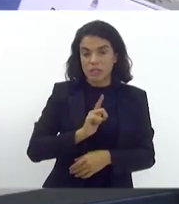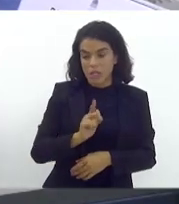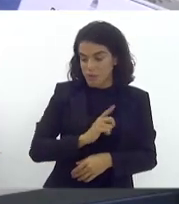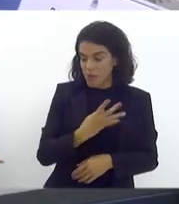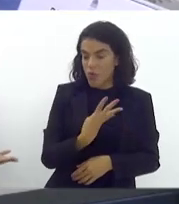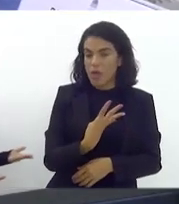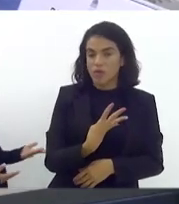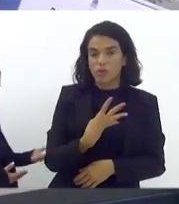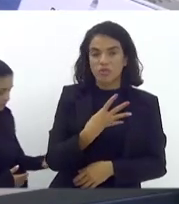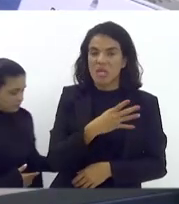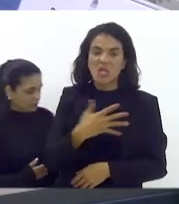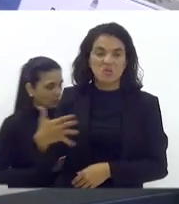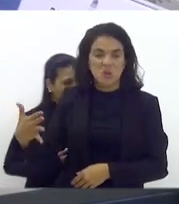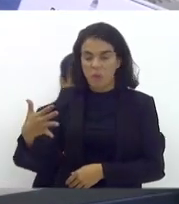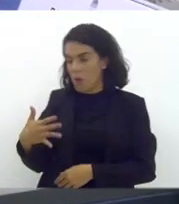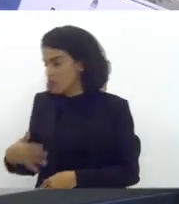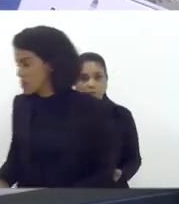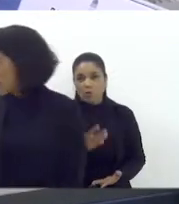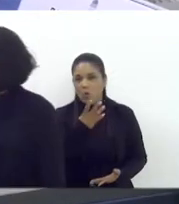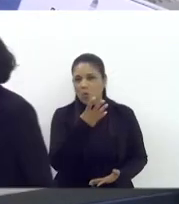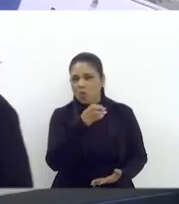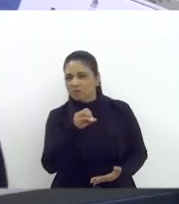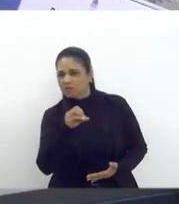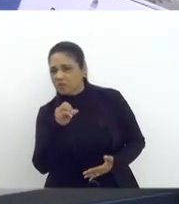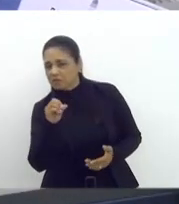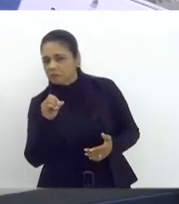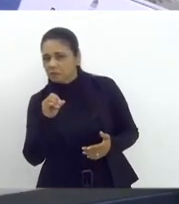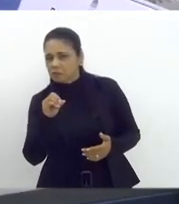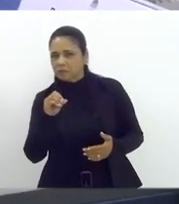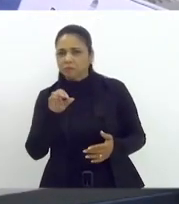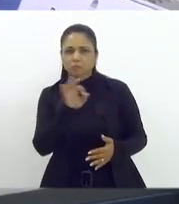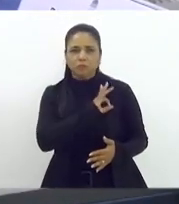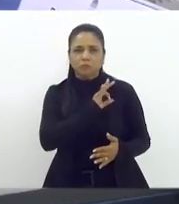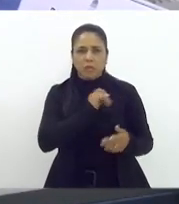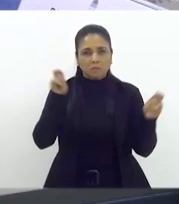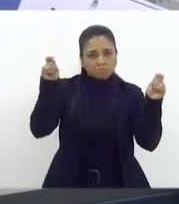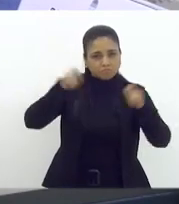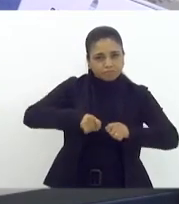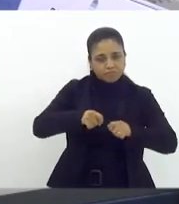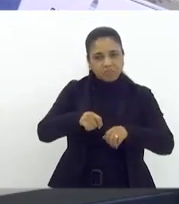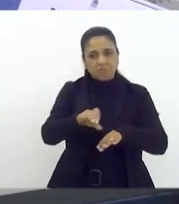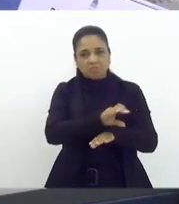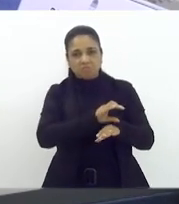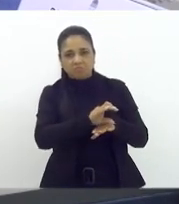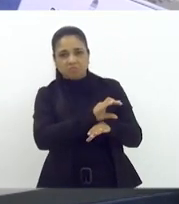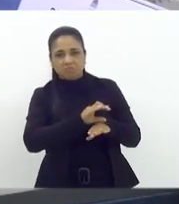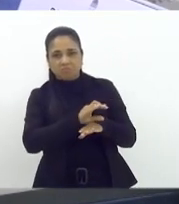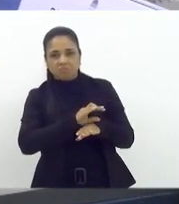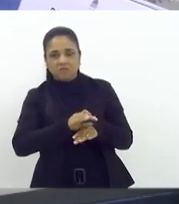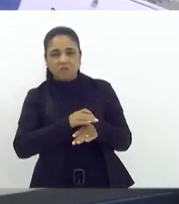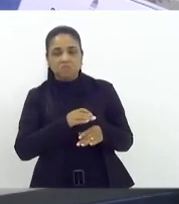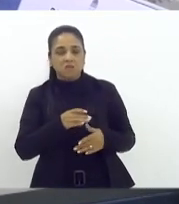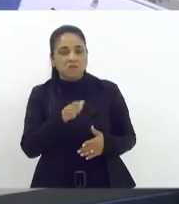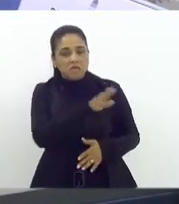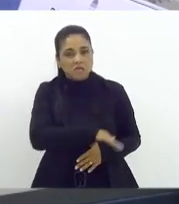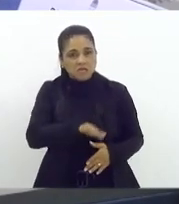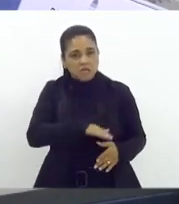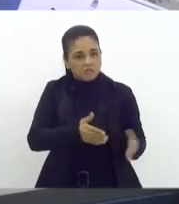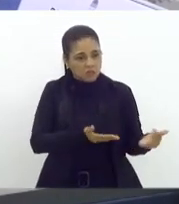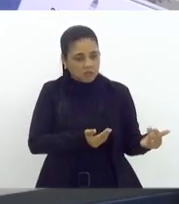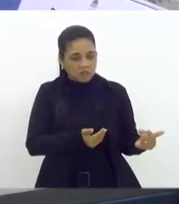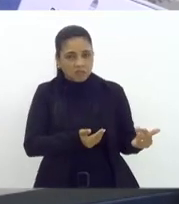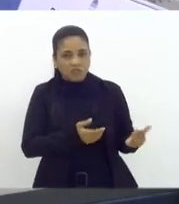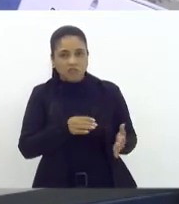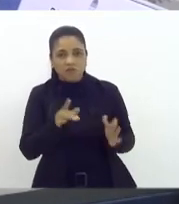400 e poucos policiais capacitados a produzirem depoimento especial de criança e adolescente vítima